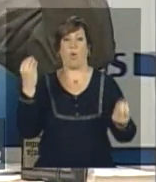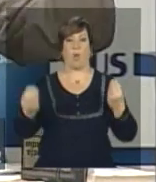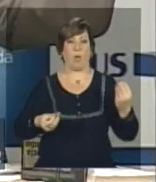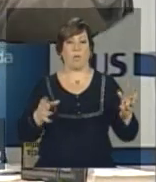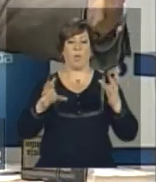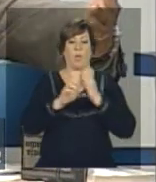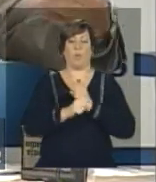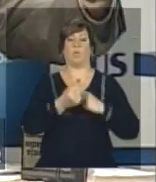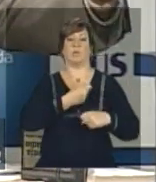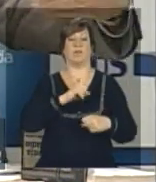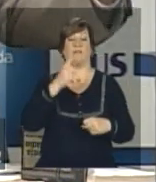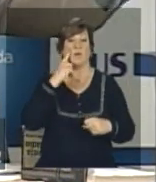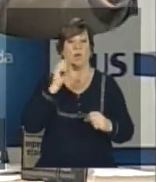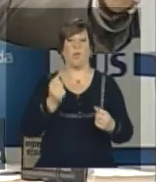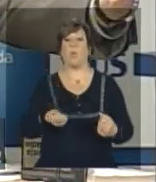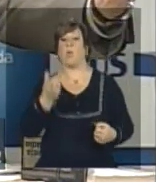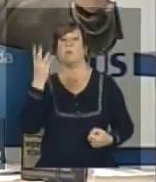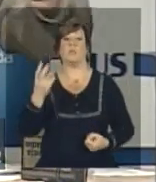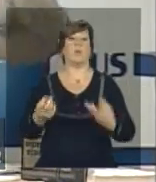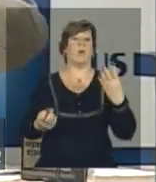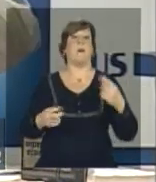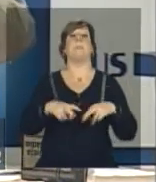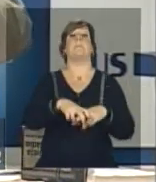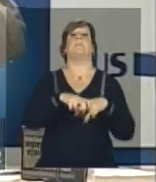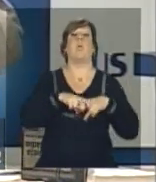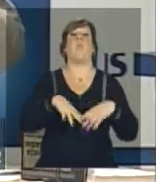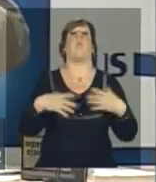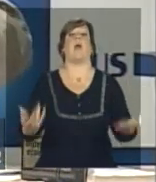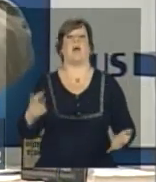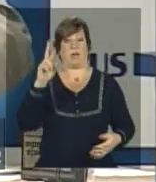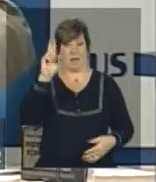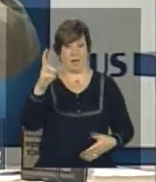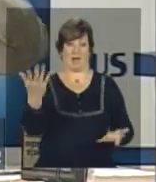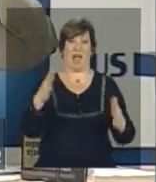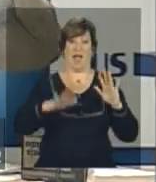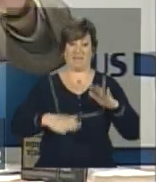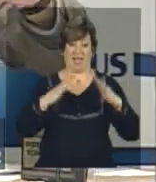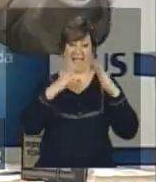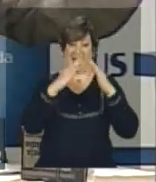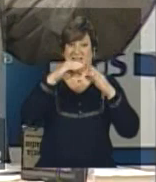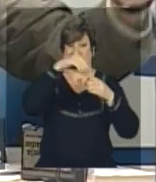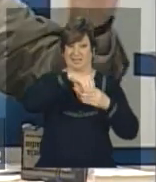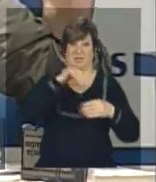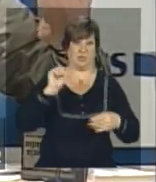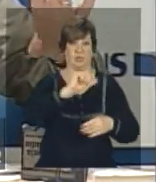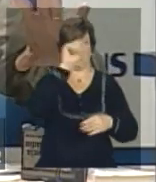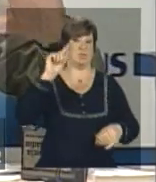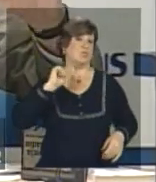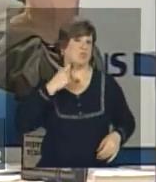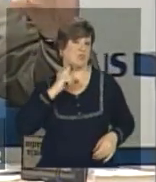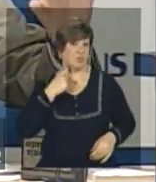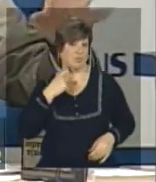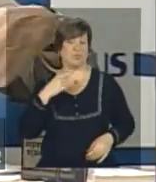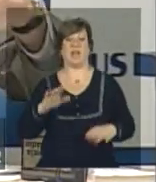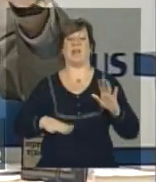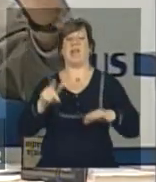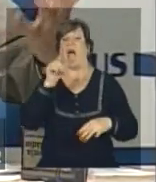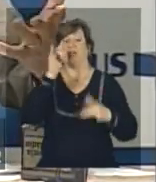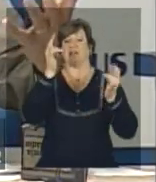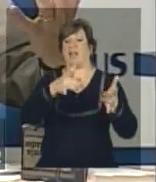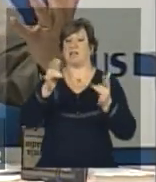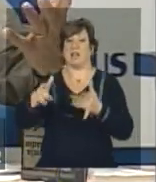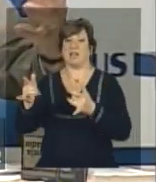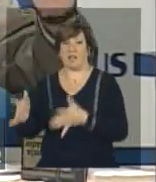com o potencial de vir a gerar casos, porque tem muito foco de mosquito relacionado com um determinado grupo